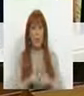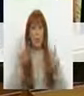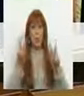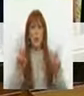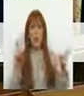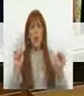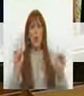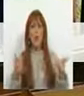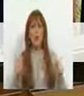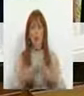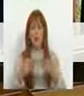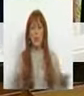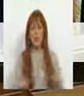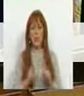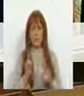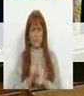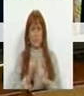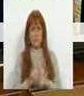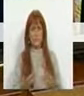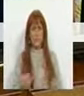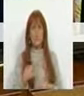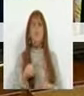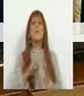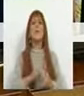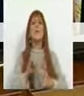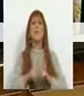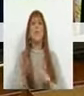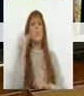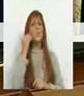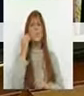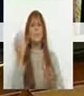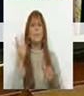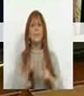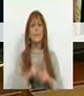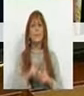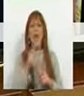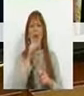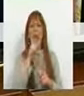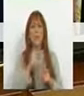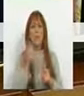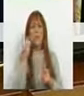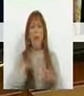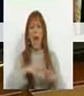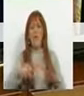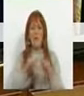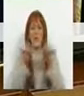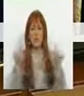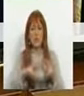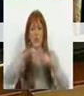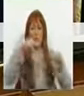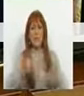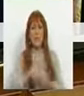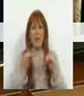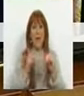tema com o qual abriu a mesma, que diz respeito à reforma da água, à reforma dos sistemas multimunicipais em